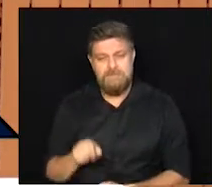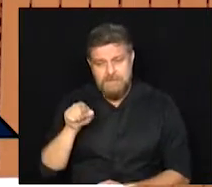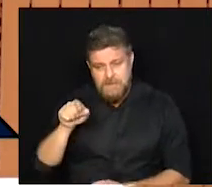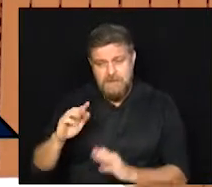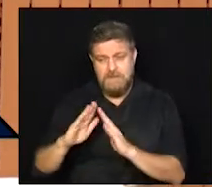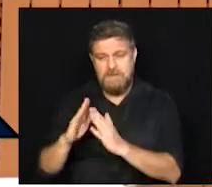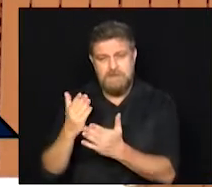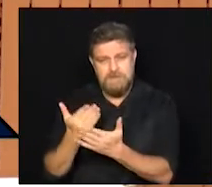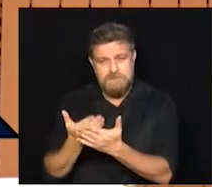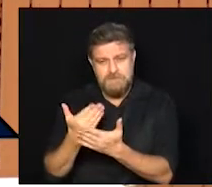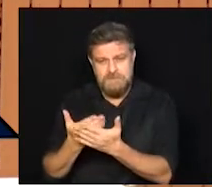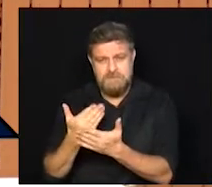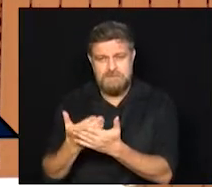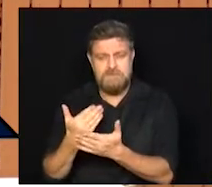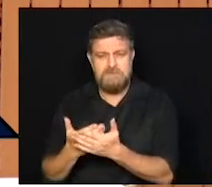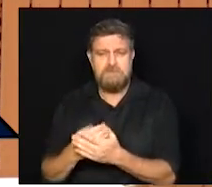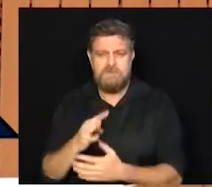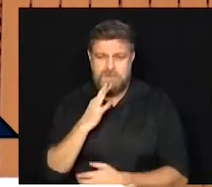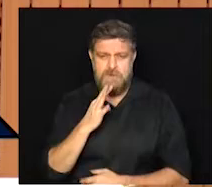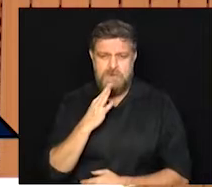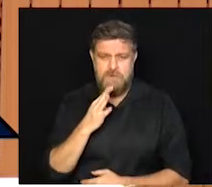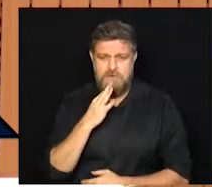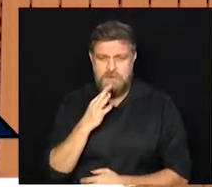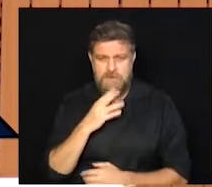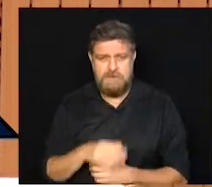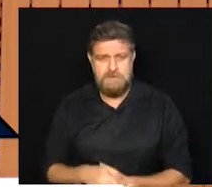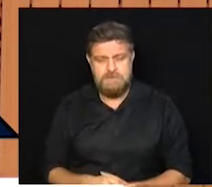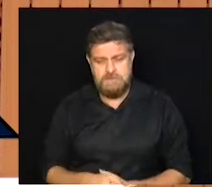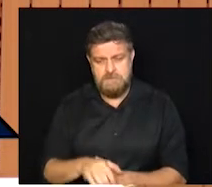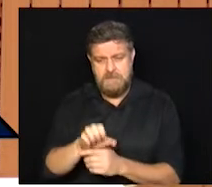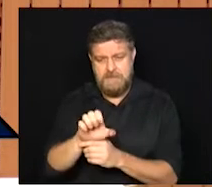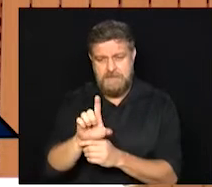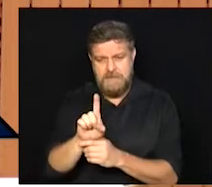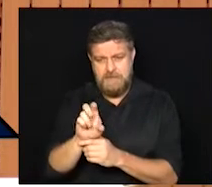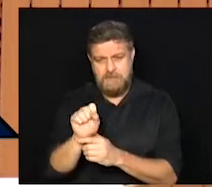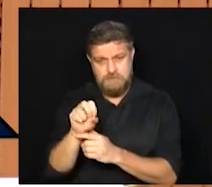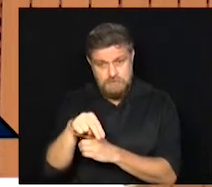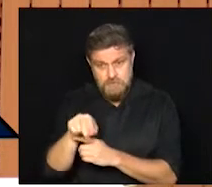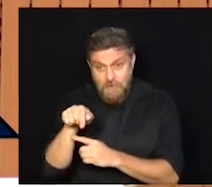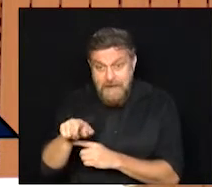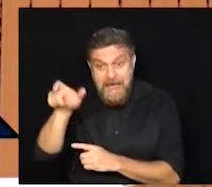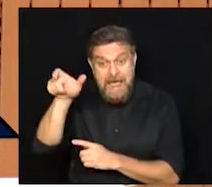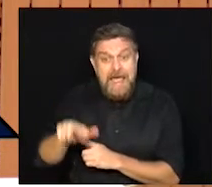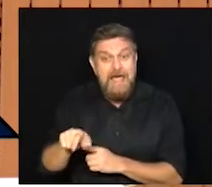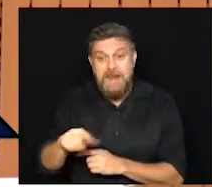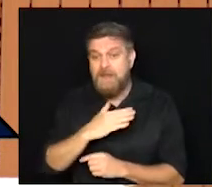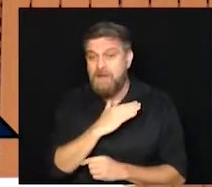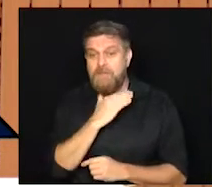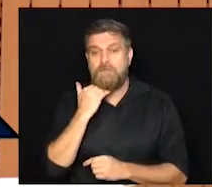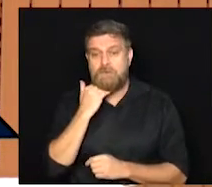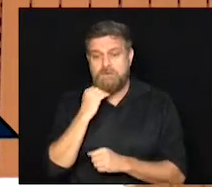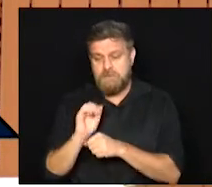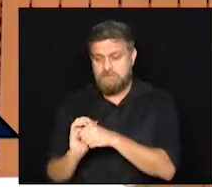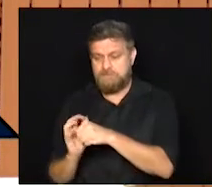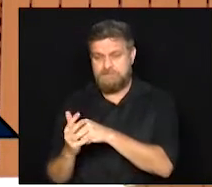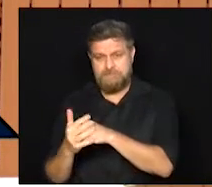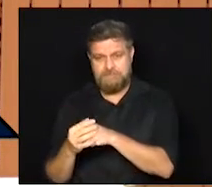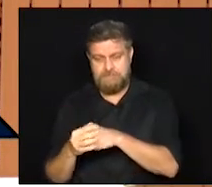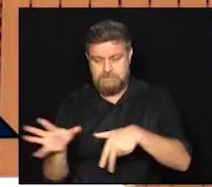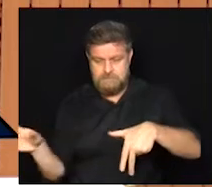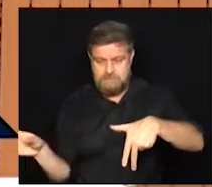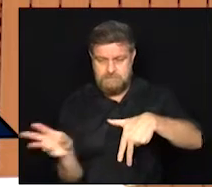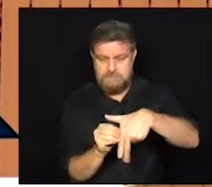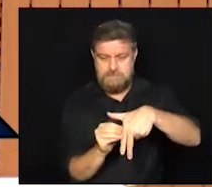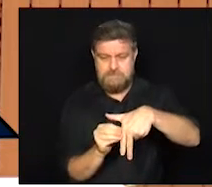escola Edson Luiz Lima Souto, que veio a falecer de Covid. Então, a gente gostaria de prestar 1